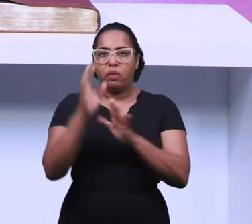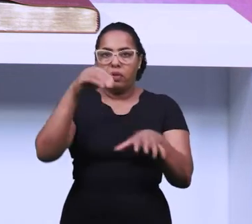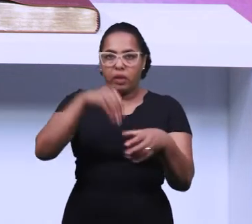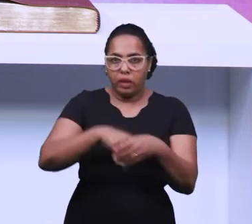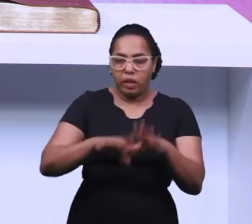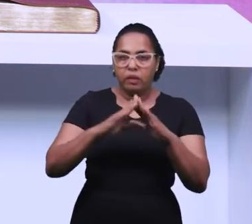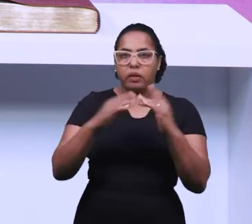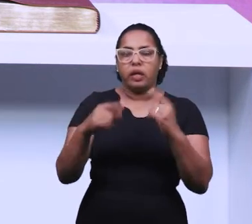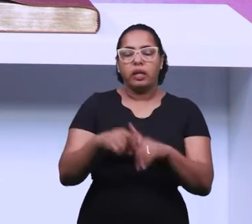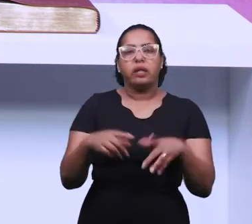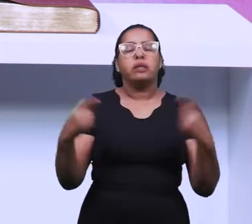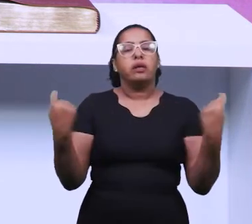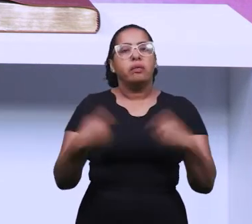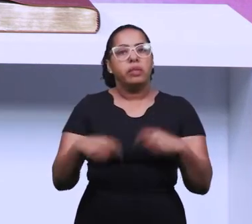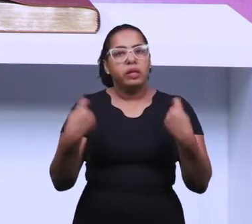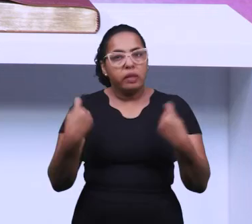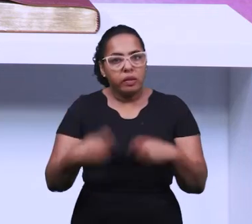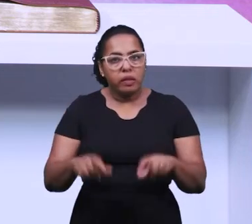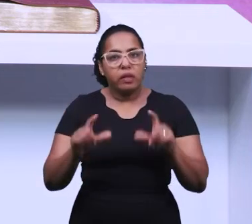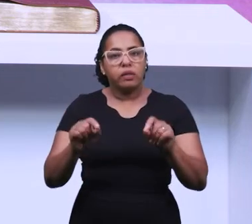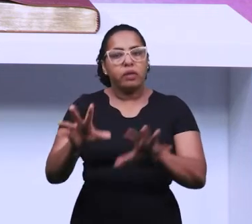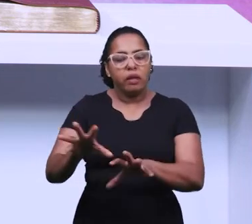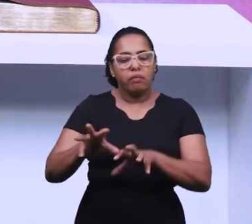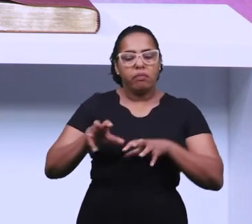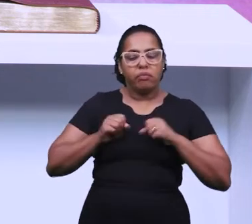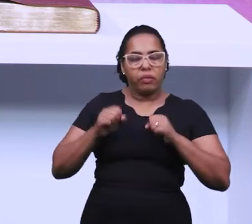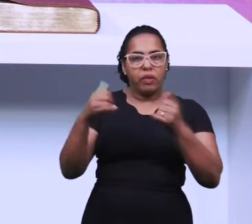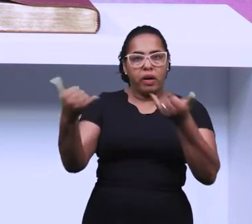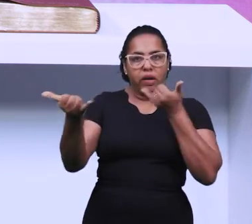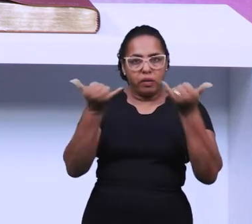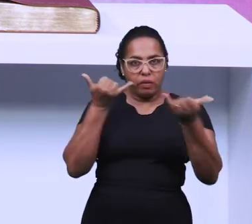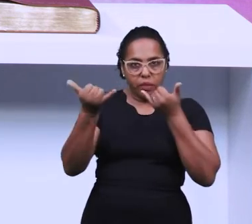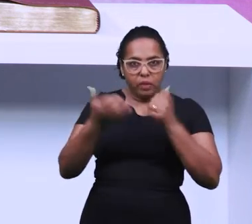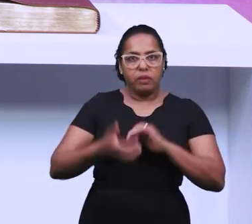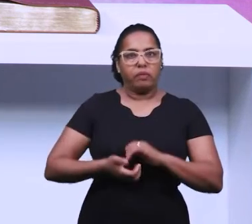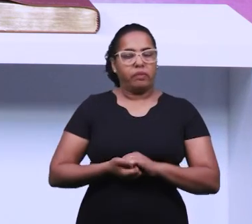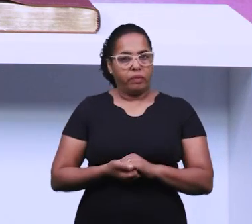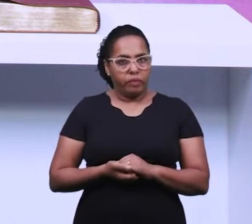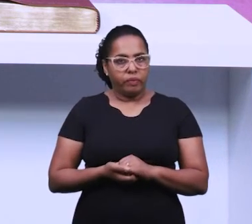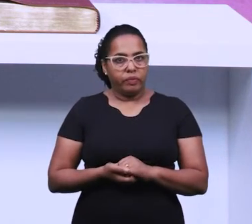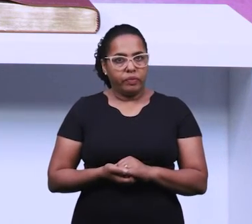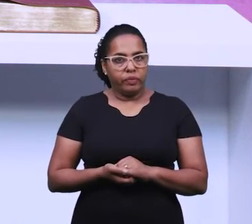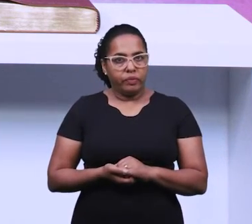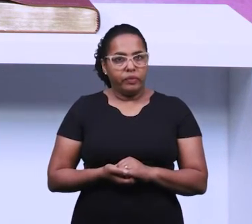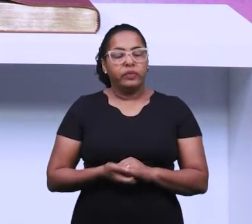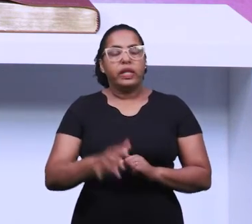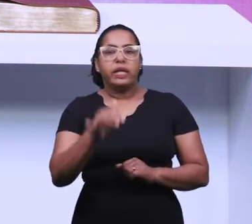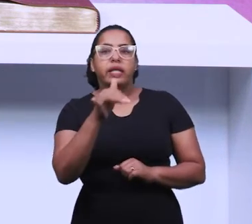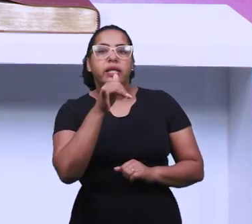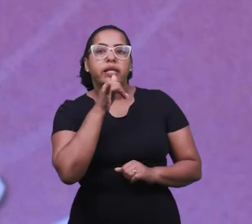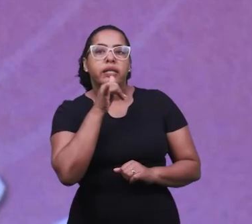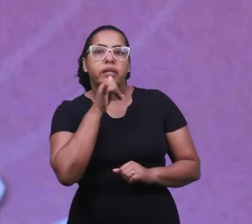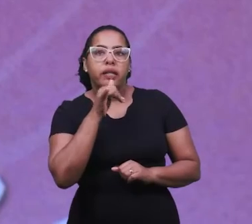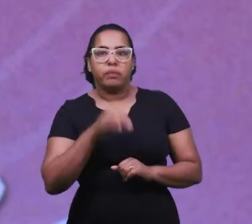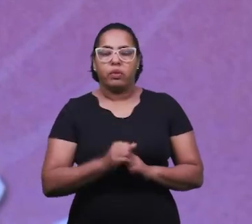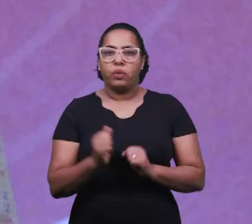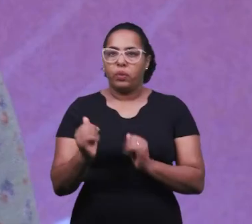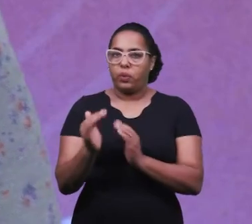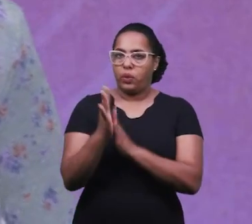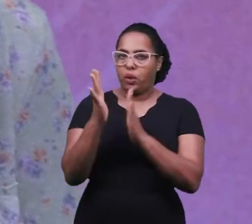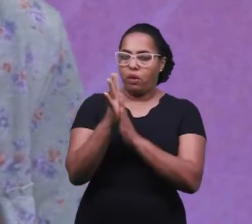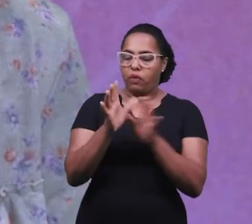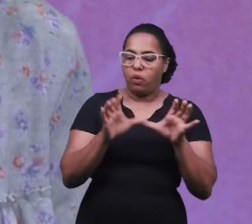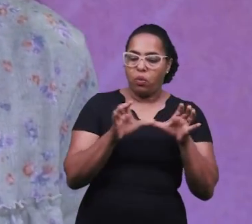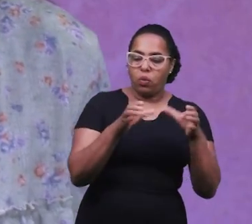com louvor nas igrejas precisam considerar essas informações. Aqui um grande